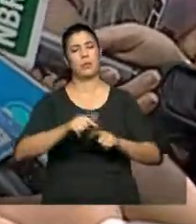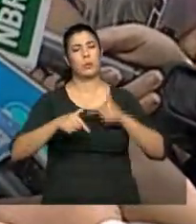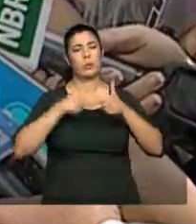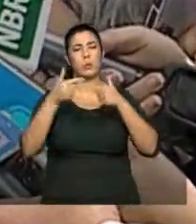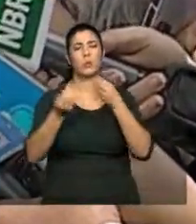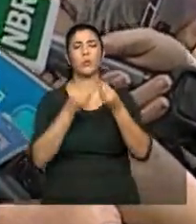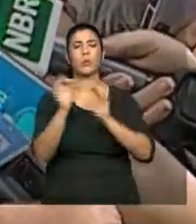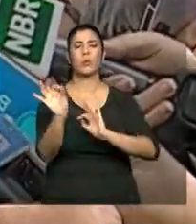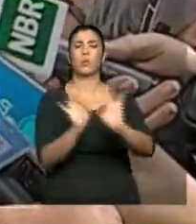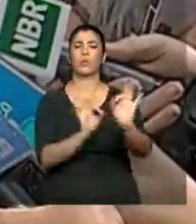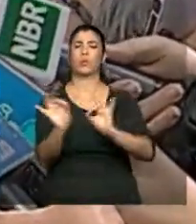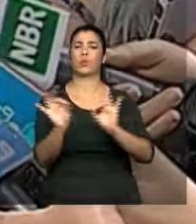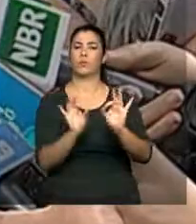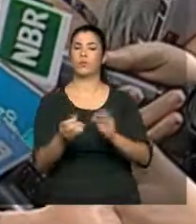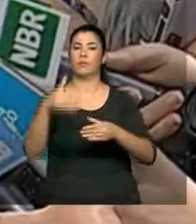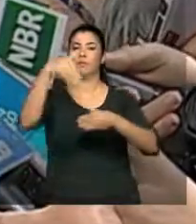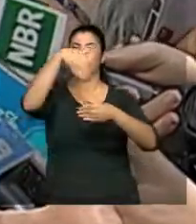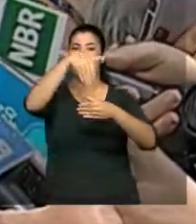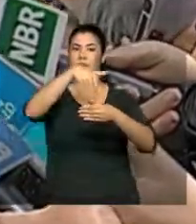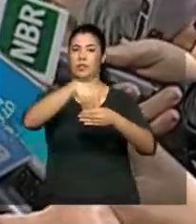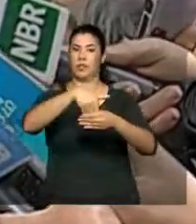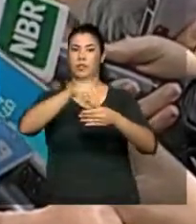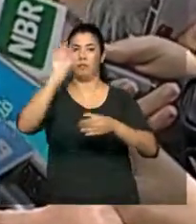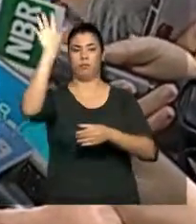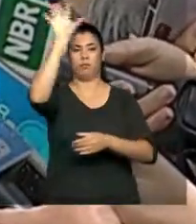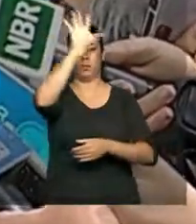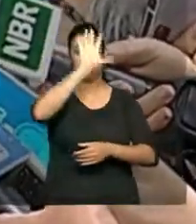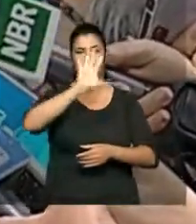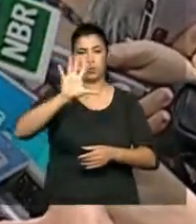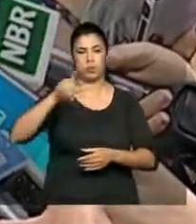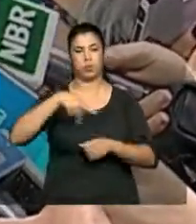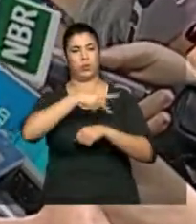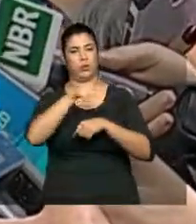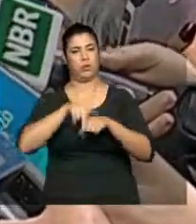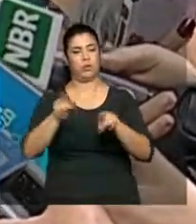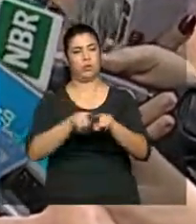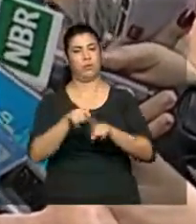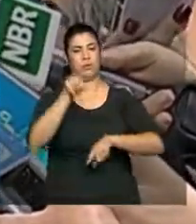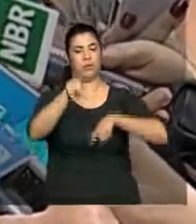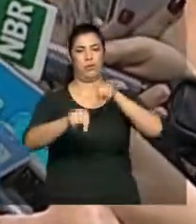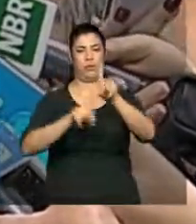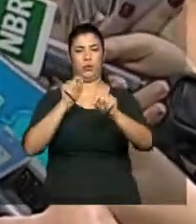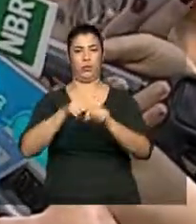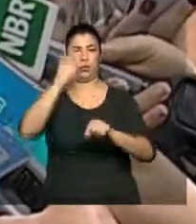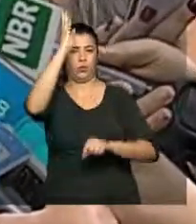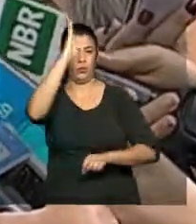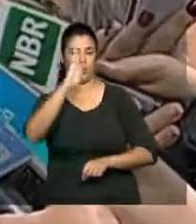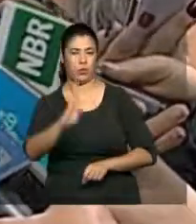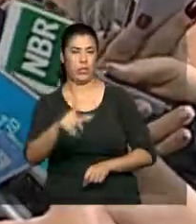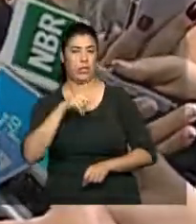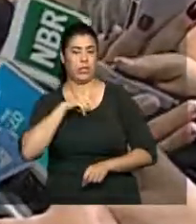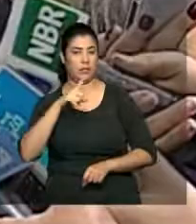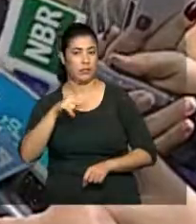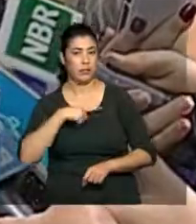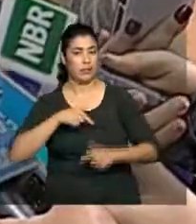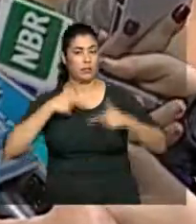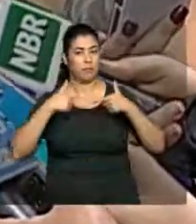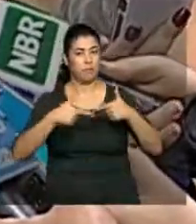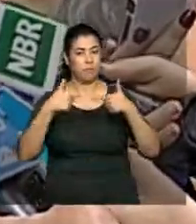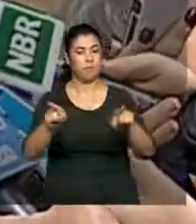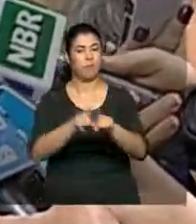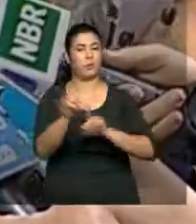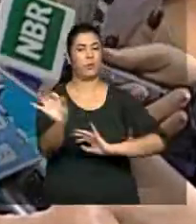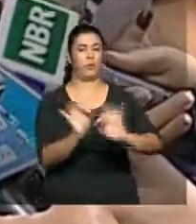organiza eleições, entende, em todo o território nacional, escolha em todo o território nacional, é um grande desafio em